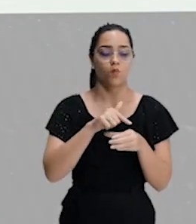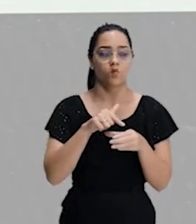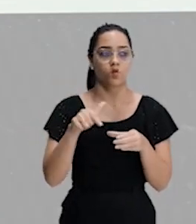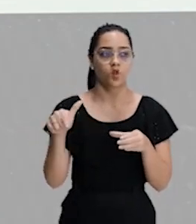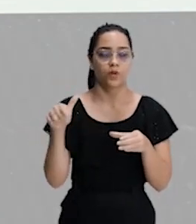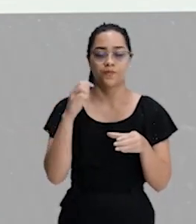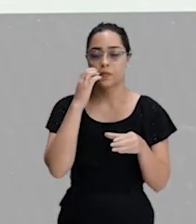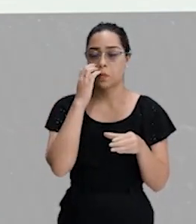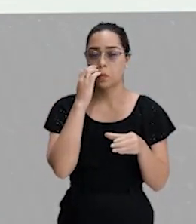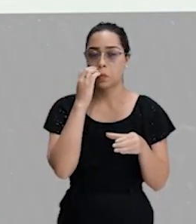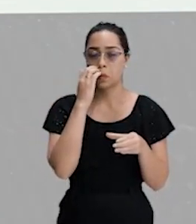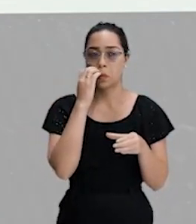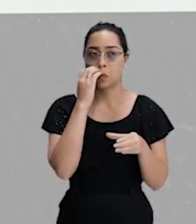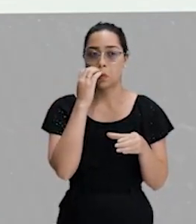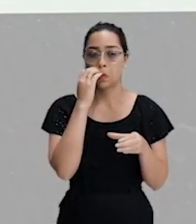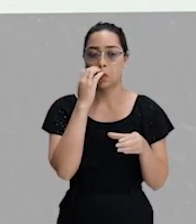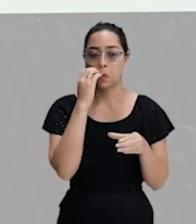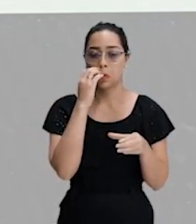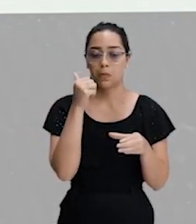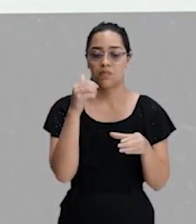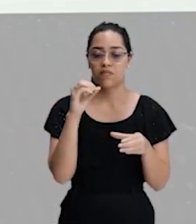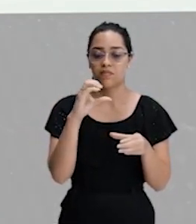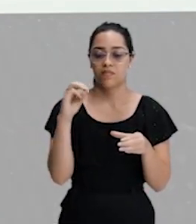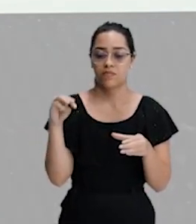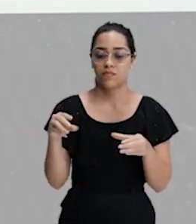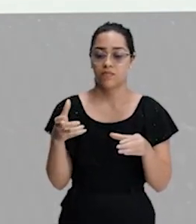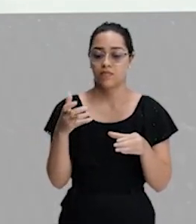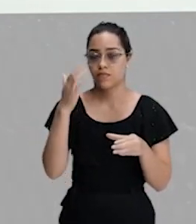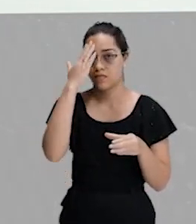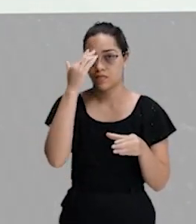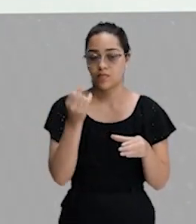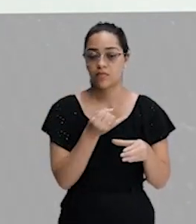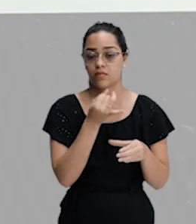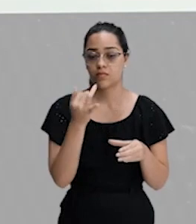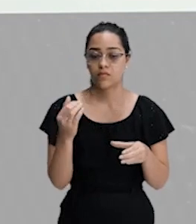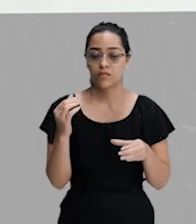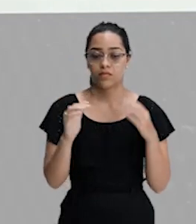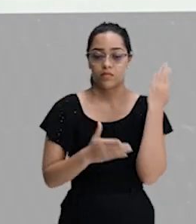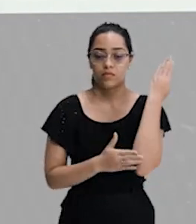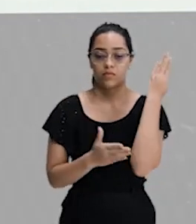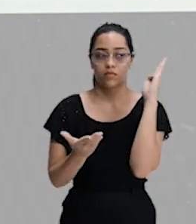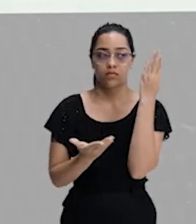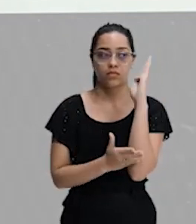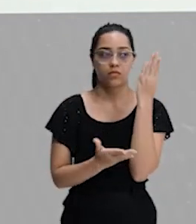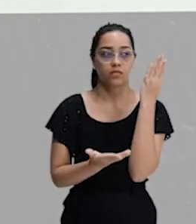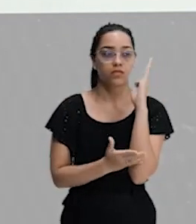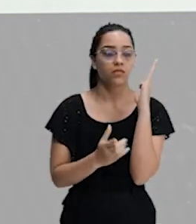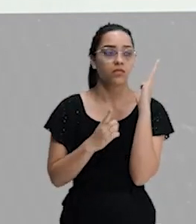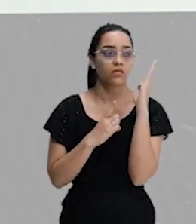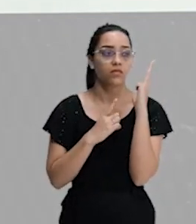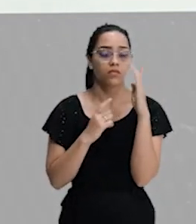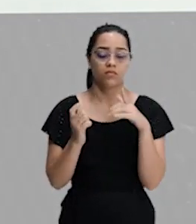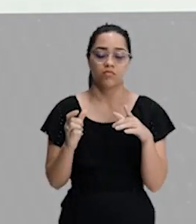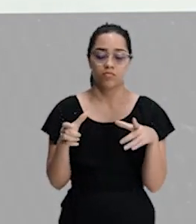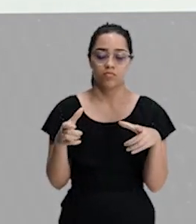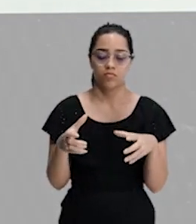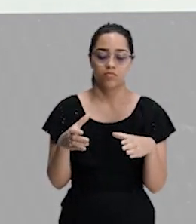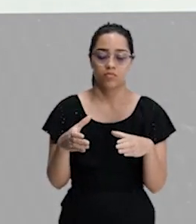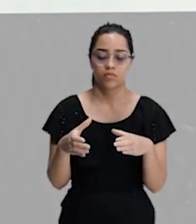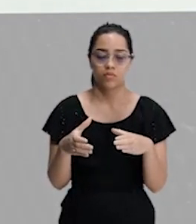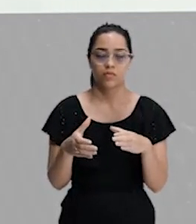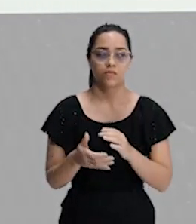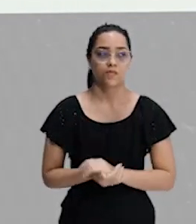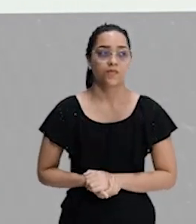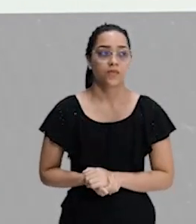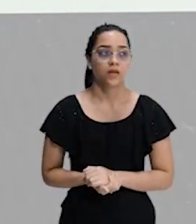parte vazia que tem 10 centímetros. Ele quer saber quanto de madeira tem nesse recipiente,